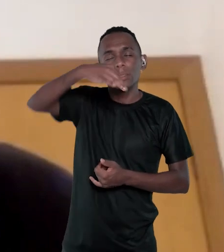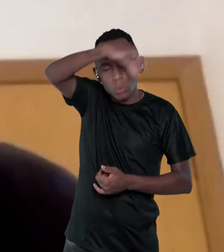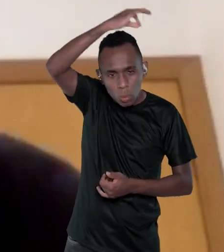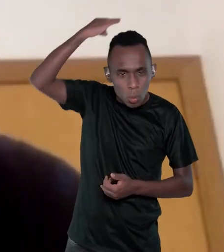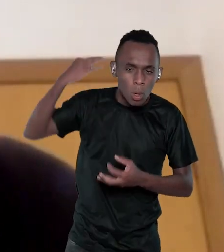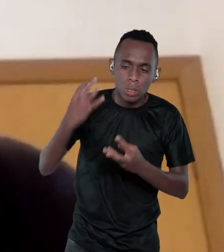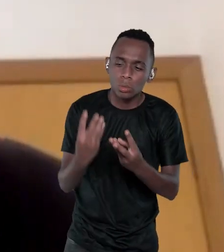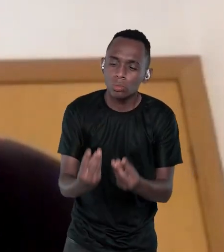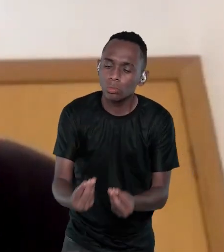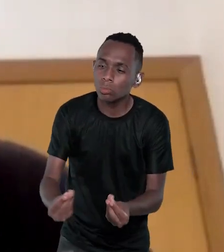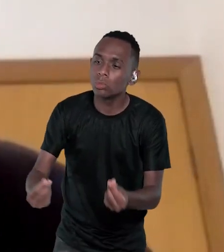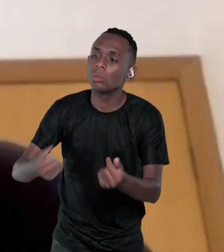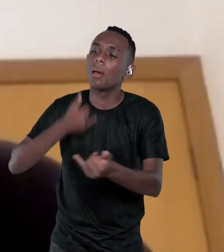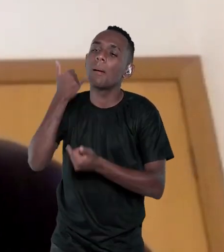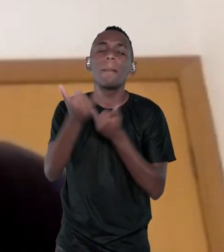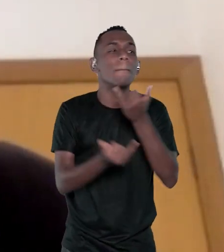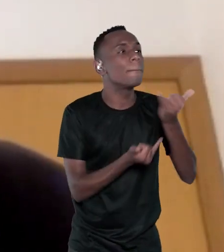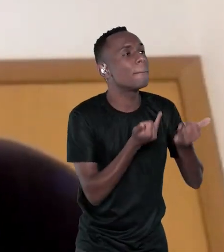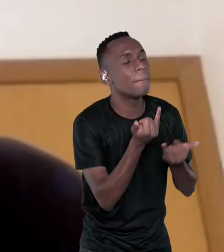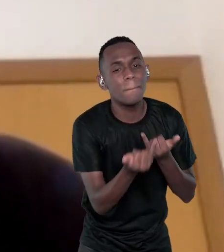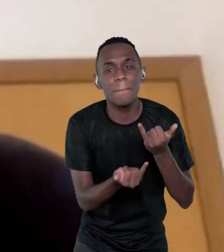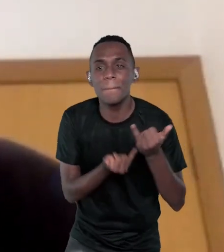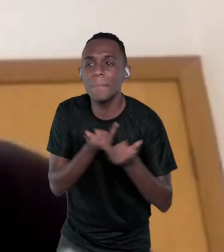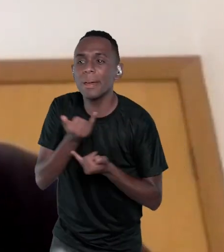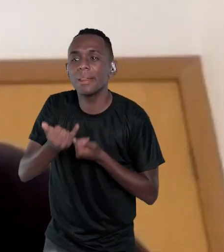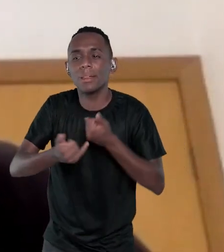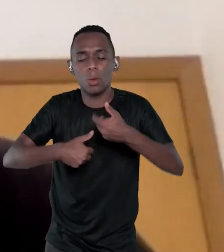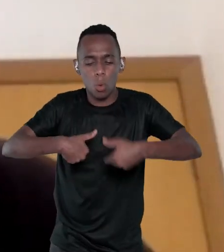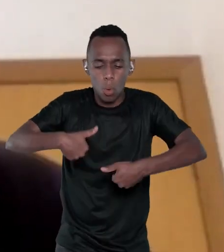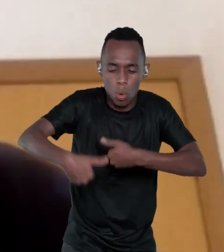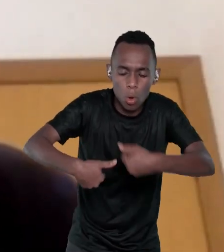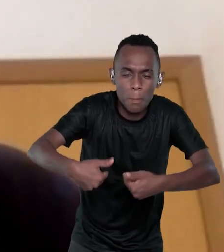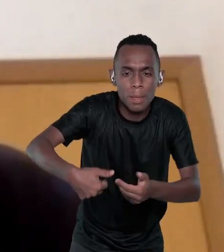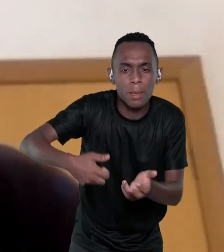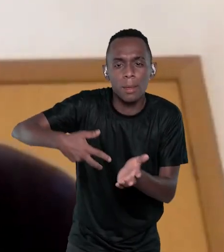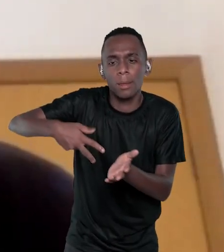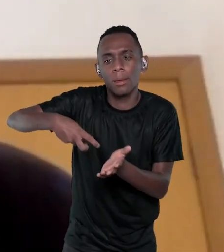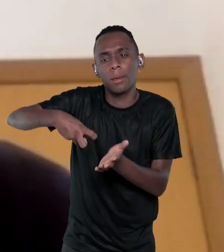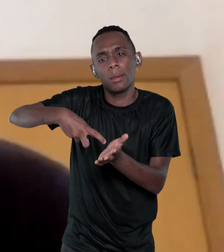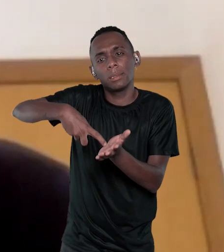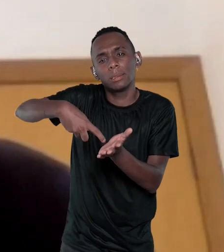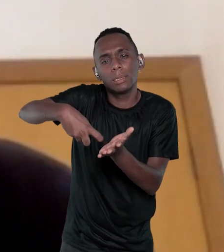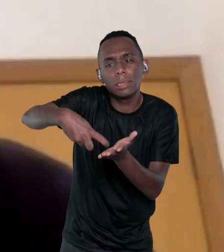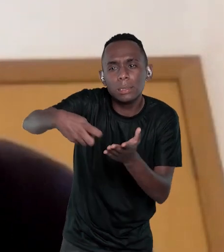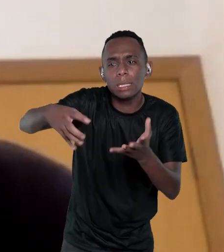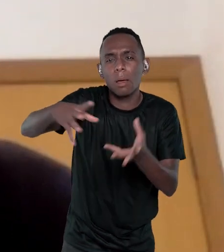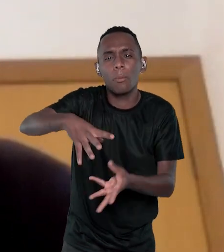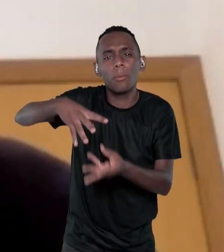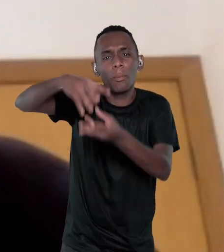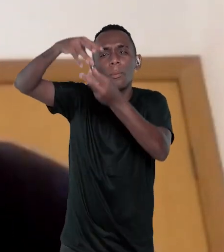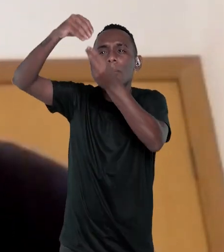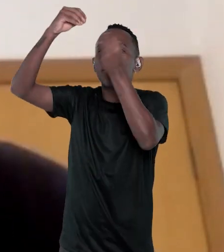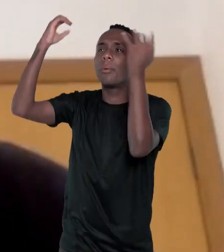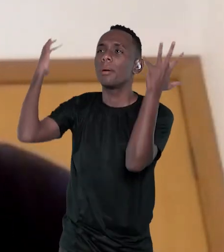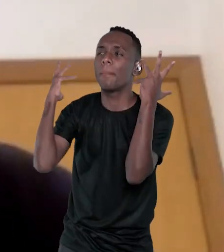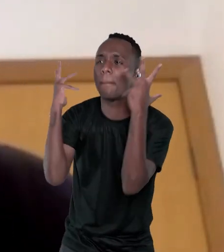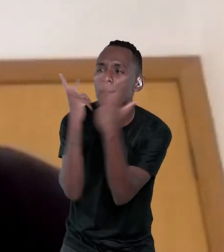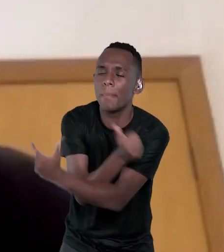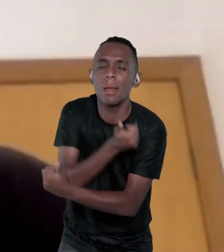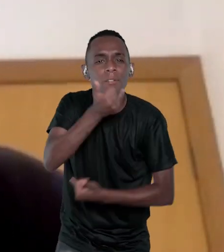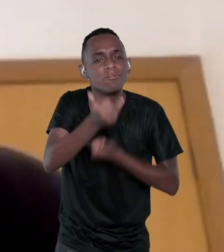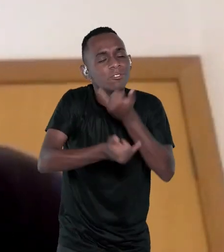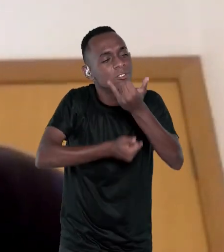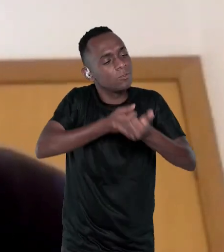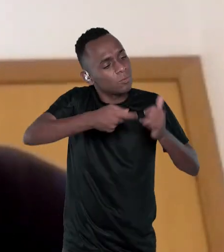7, 1000 peripécias, anjos de argila brincam, sacis, curupiras,